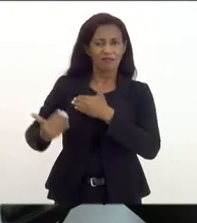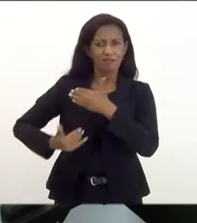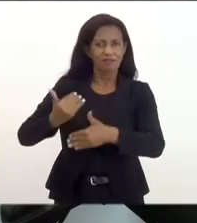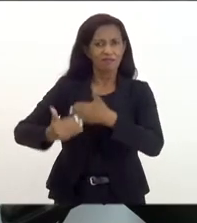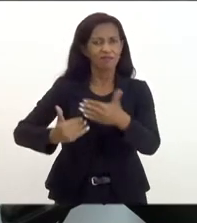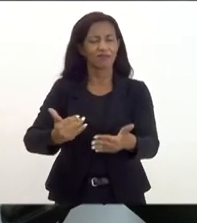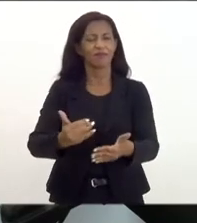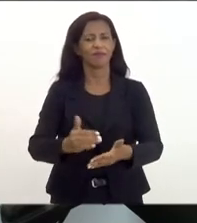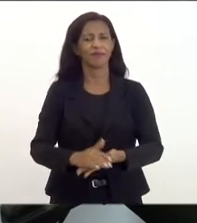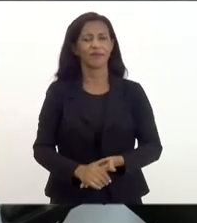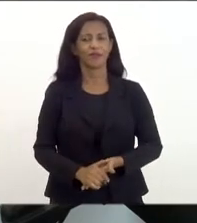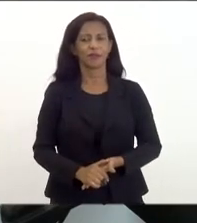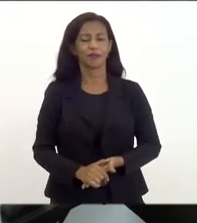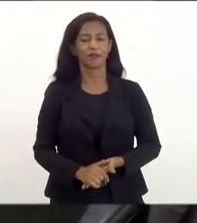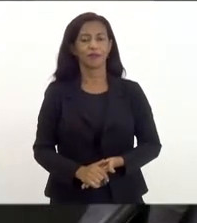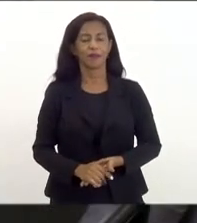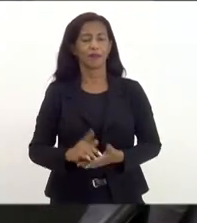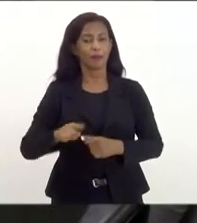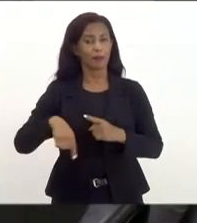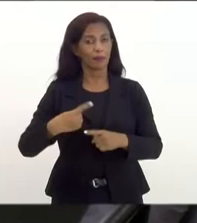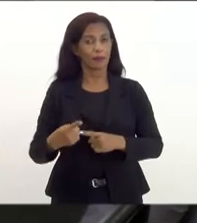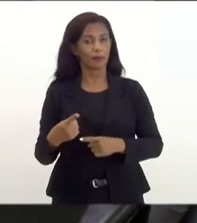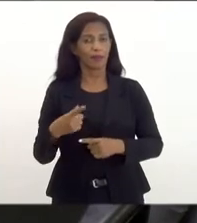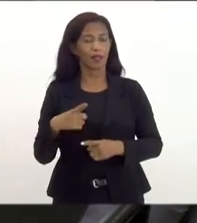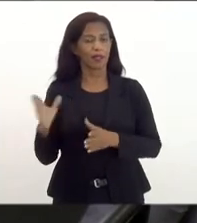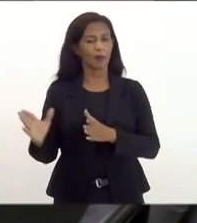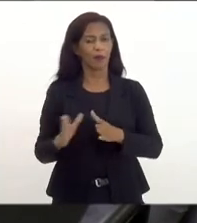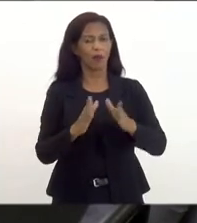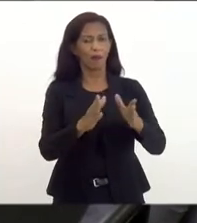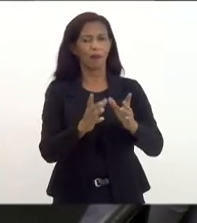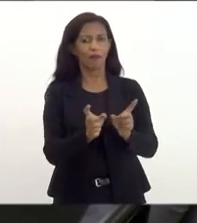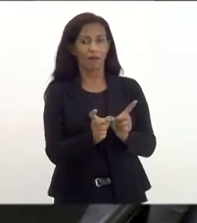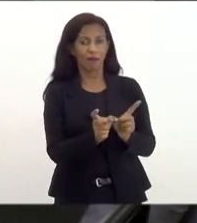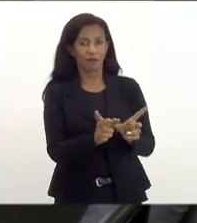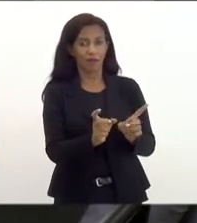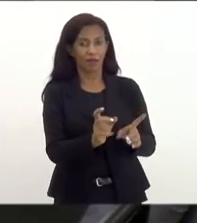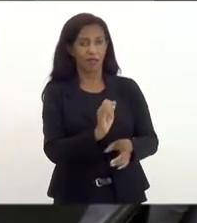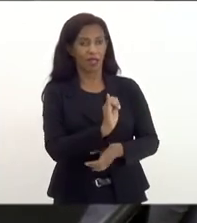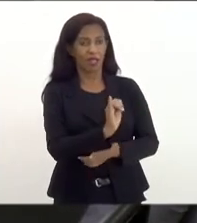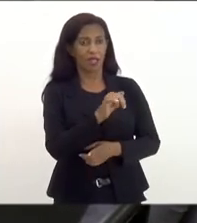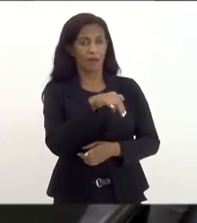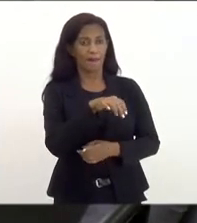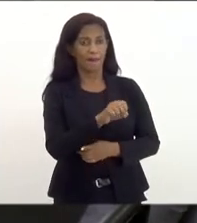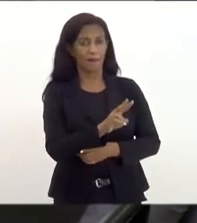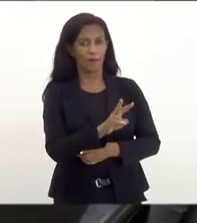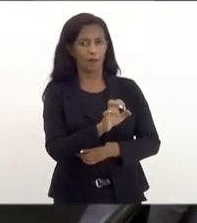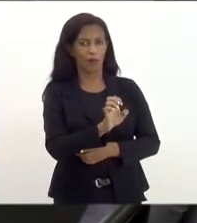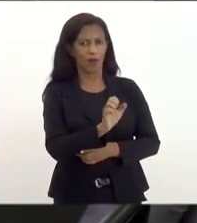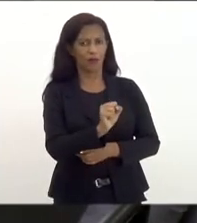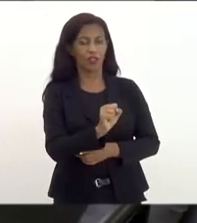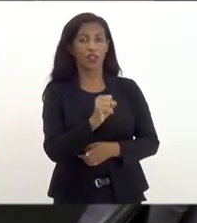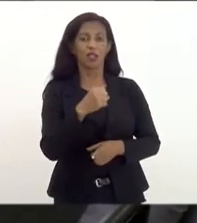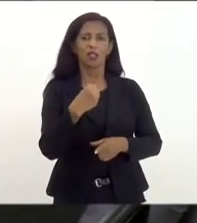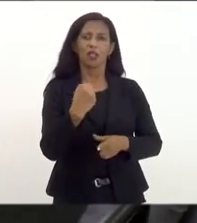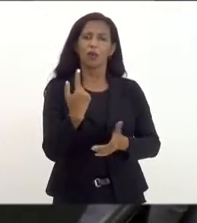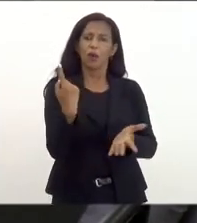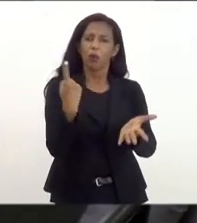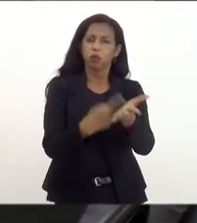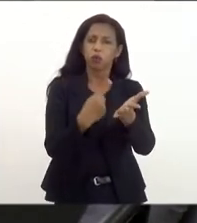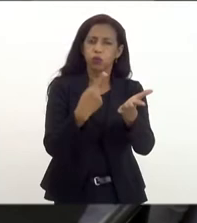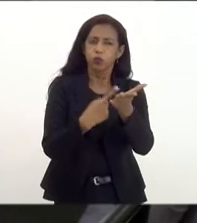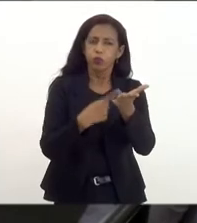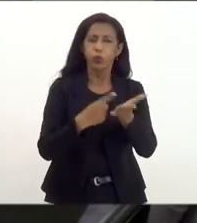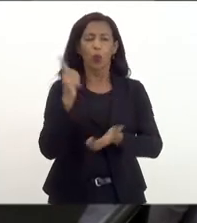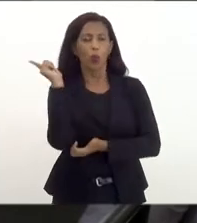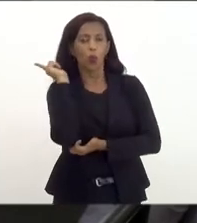coisa avançar e depois na parte dos imóveis depois de muito acordo a gente conseguiu